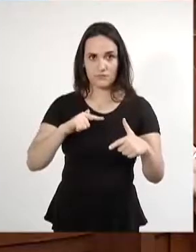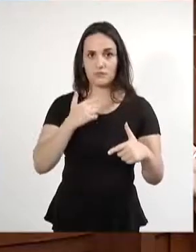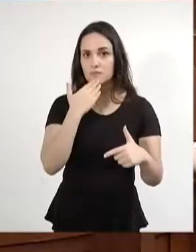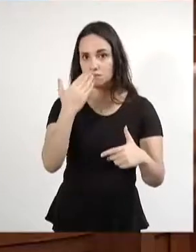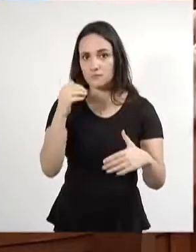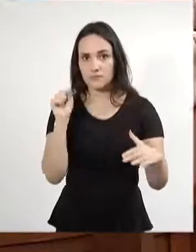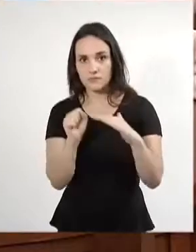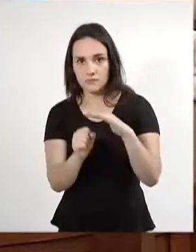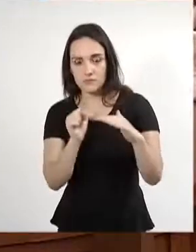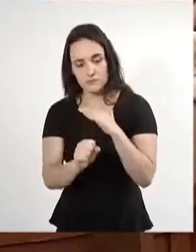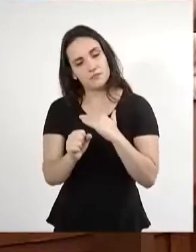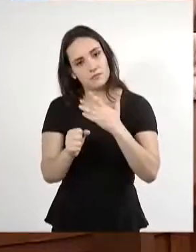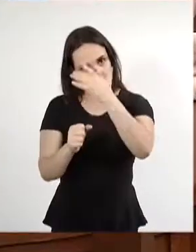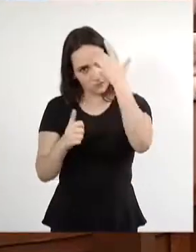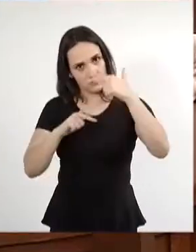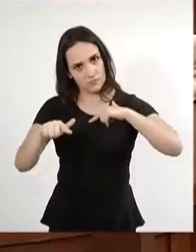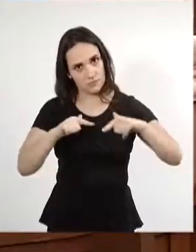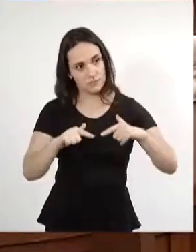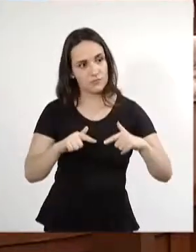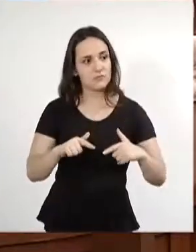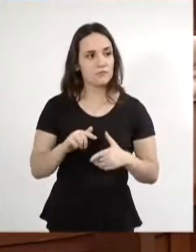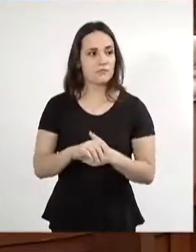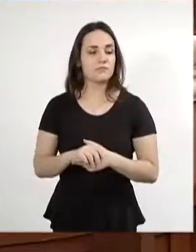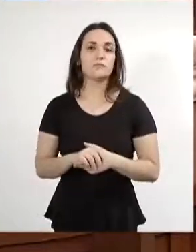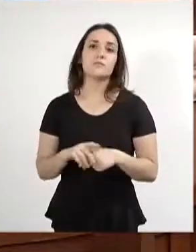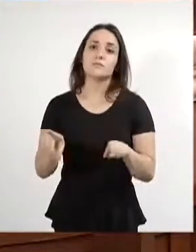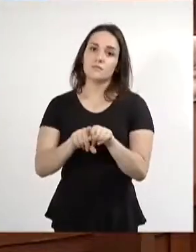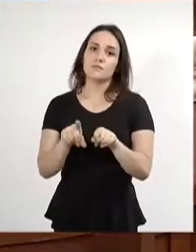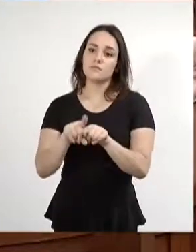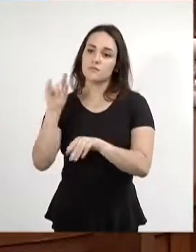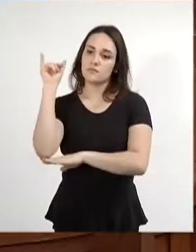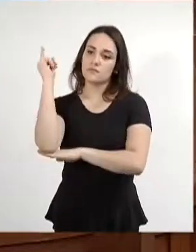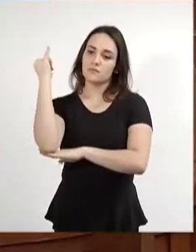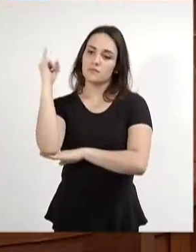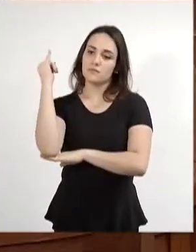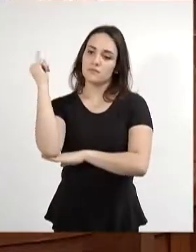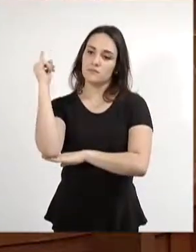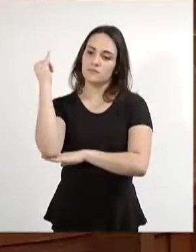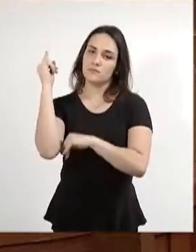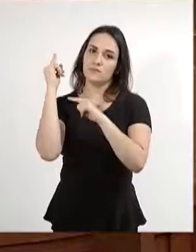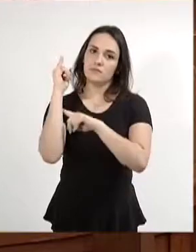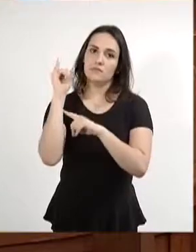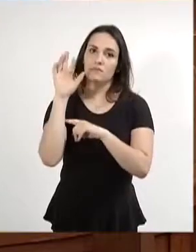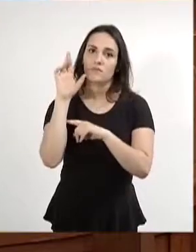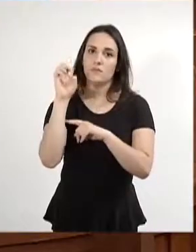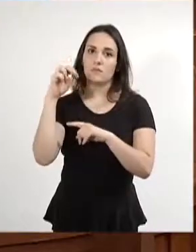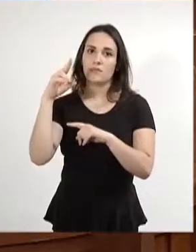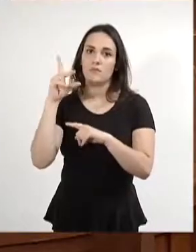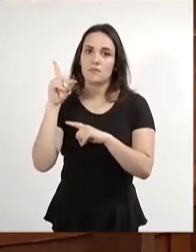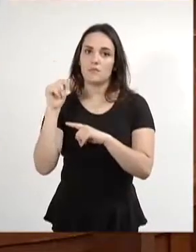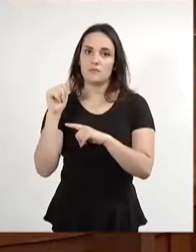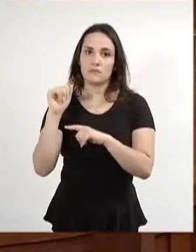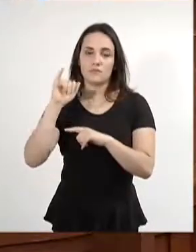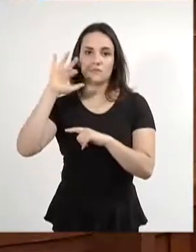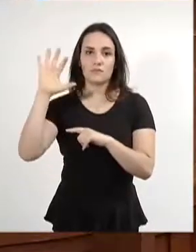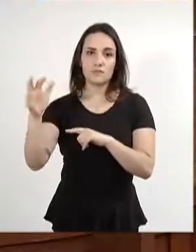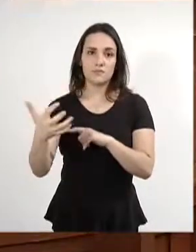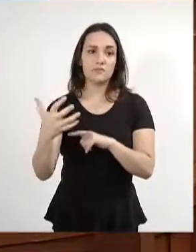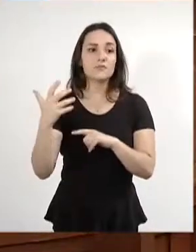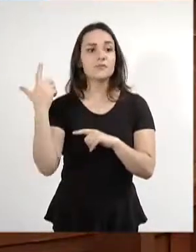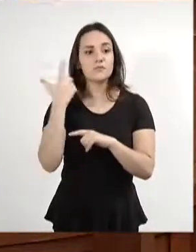dentro do imposto de renda, esses servidores